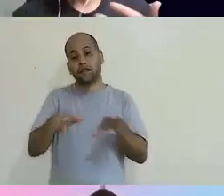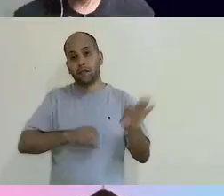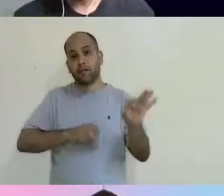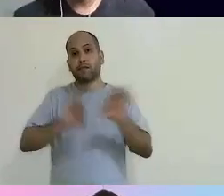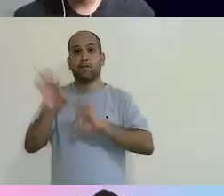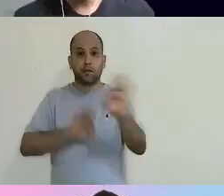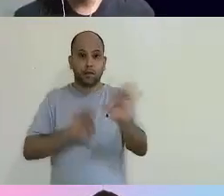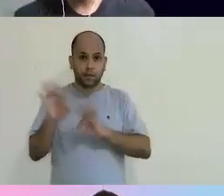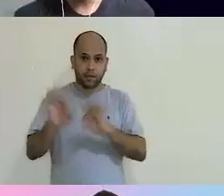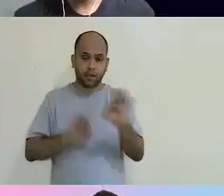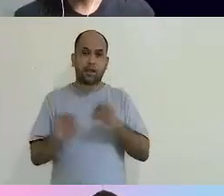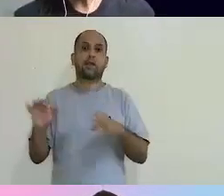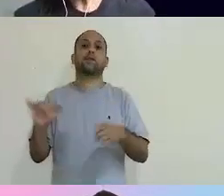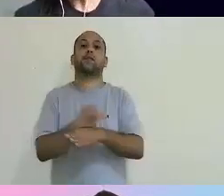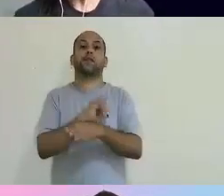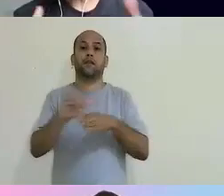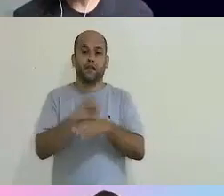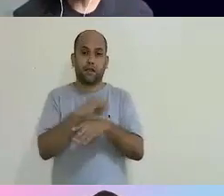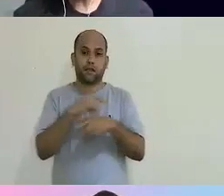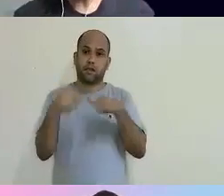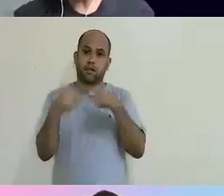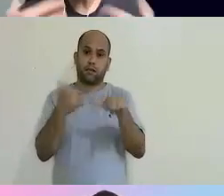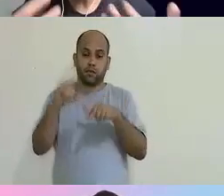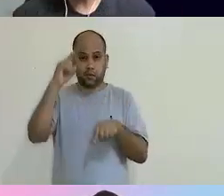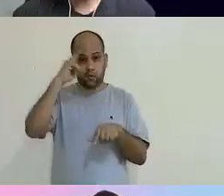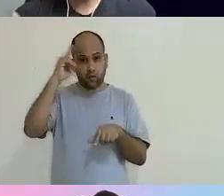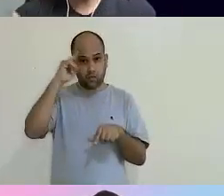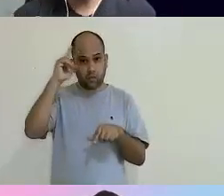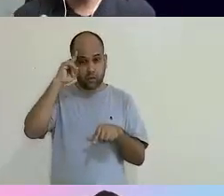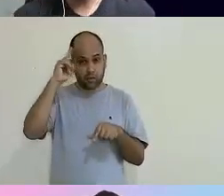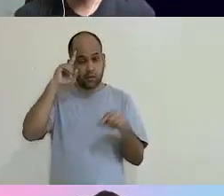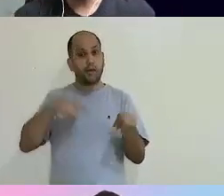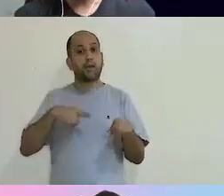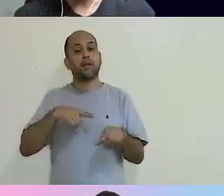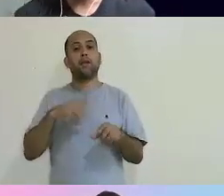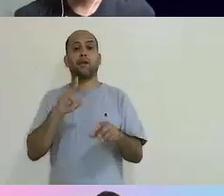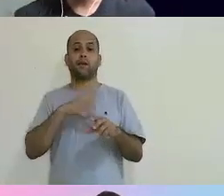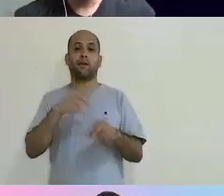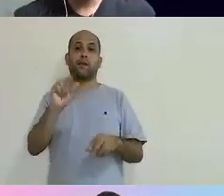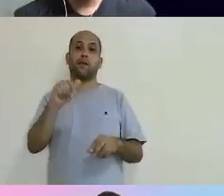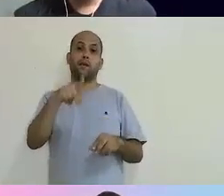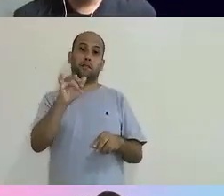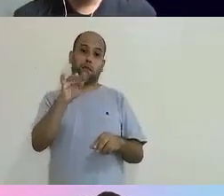nossos métodos de trabalho diário, e como que a gente tenha empatia para fazer isso.